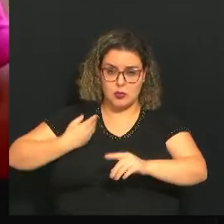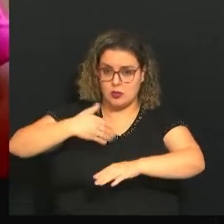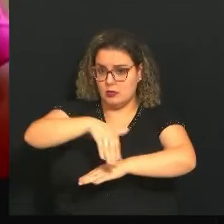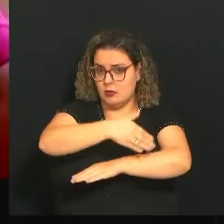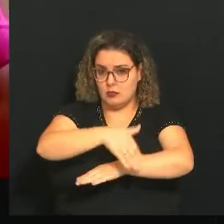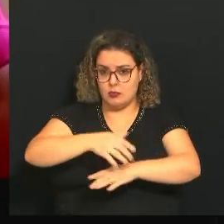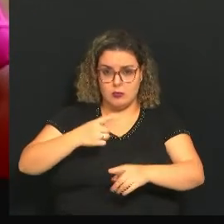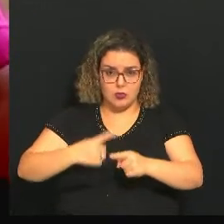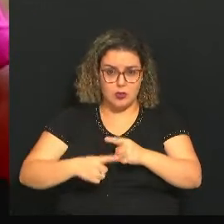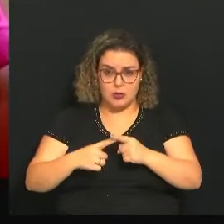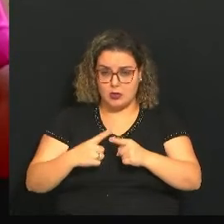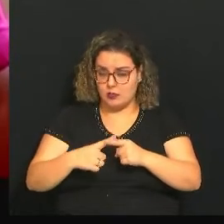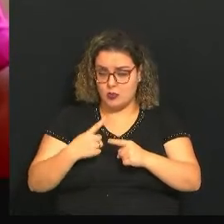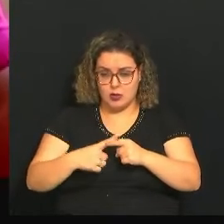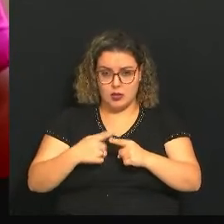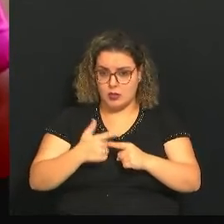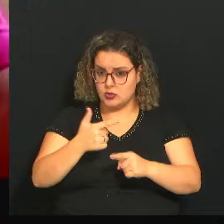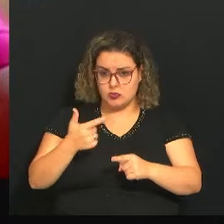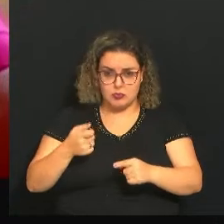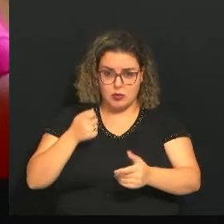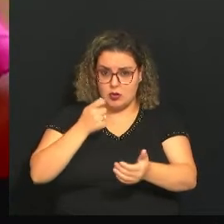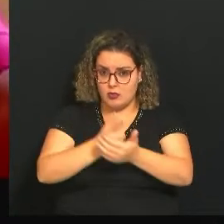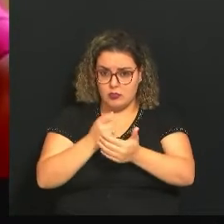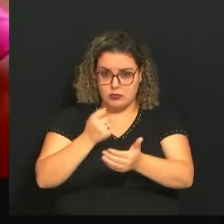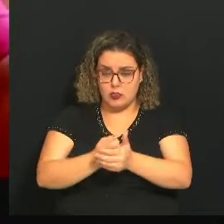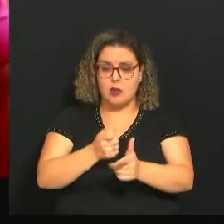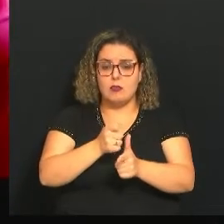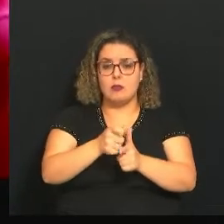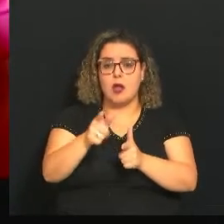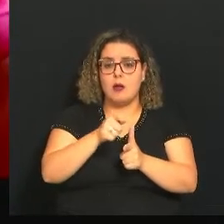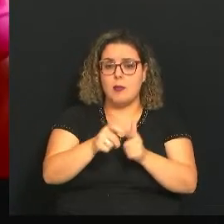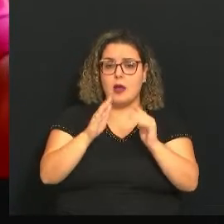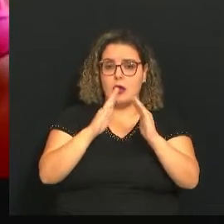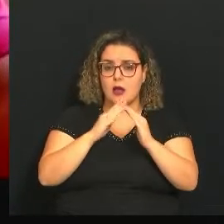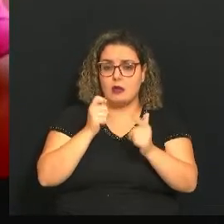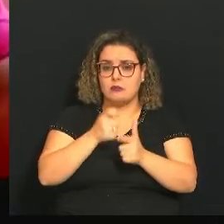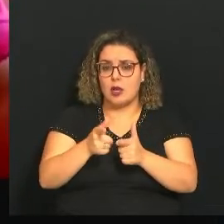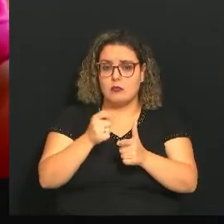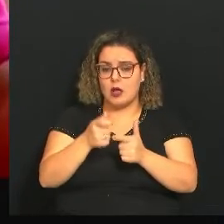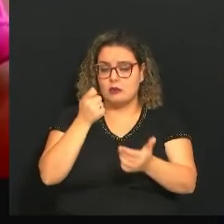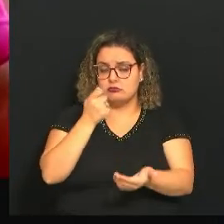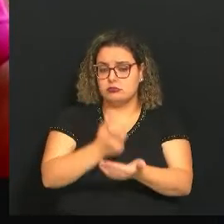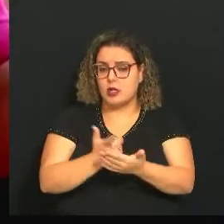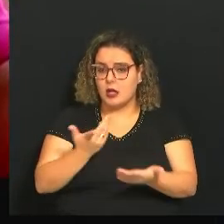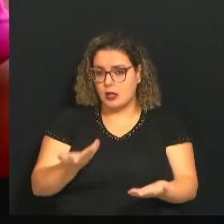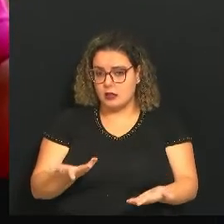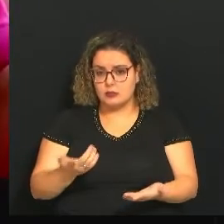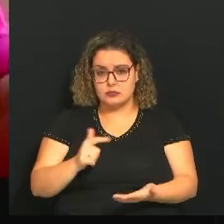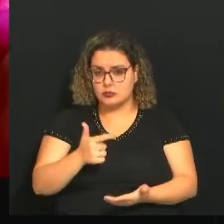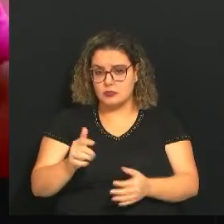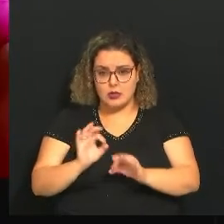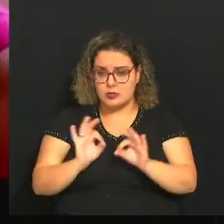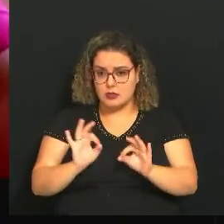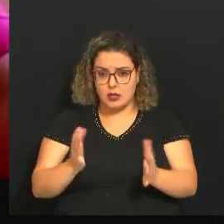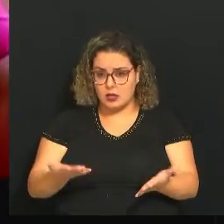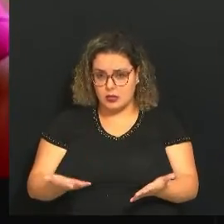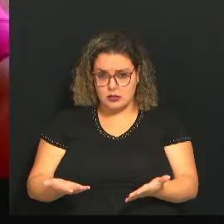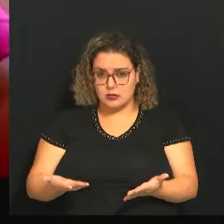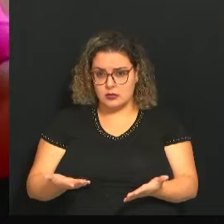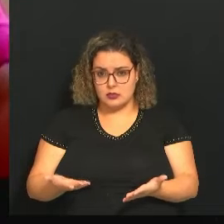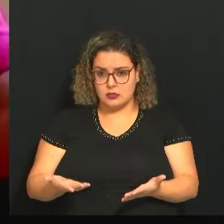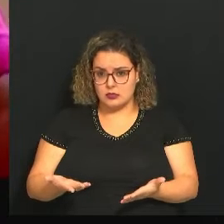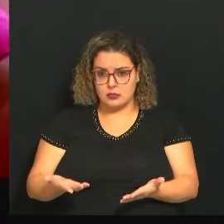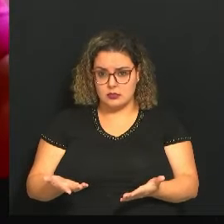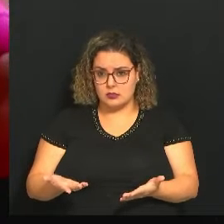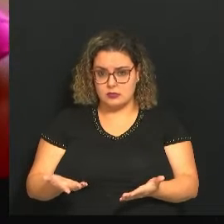pessoas não tiveram dinheiro de pagar aluguel, foram despejadas, não tiveram dinheiro para nada. Então, uma boa parte da